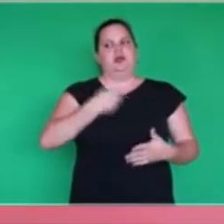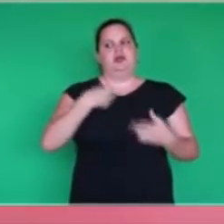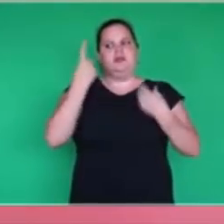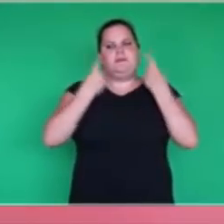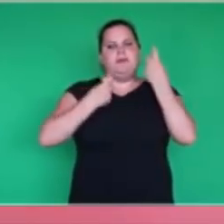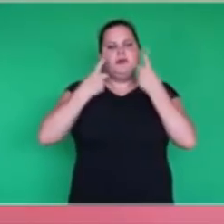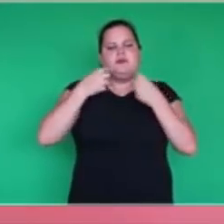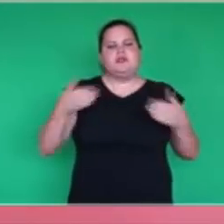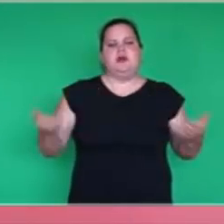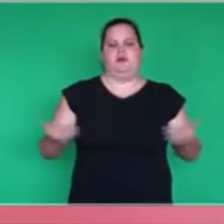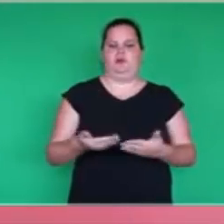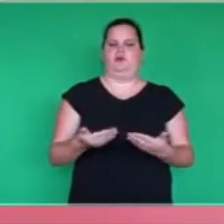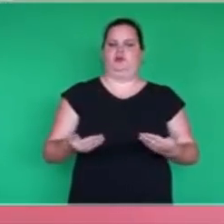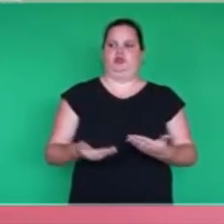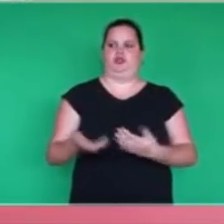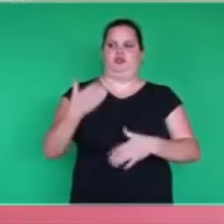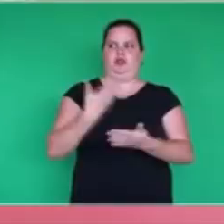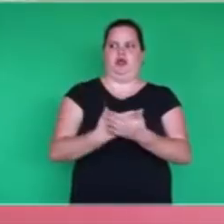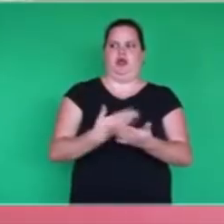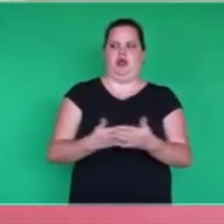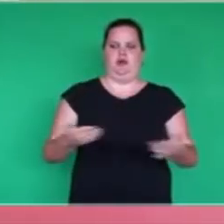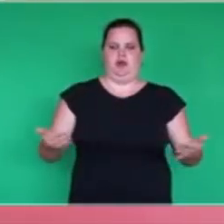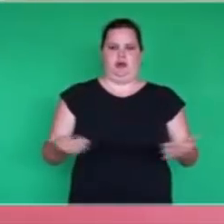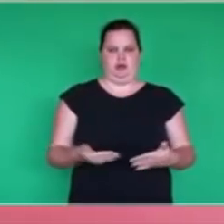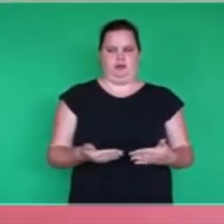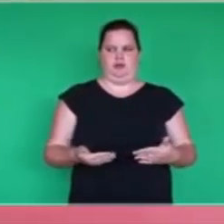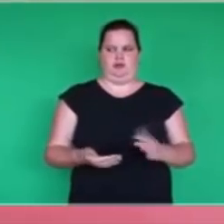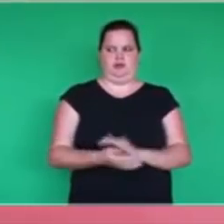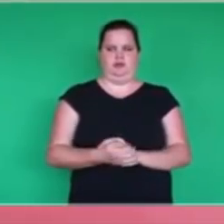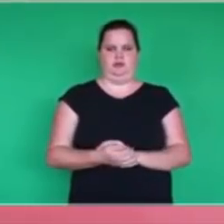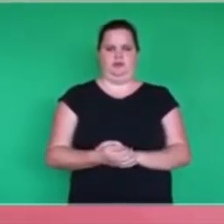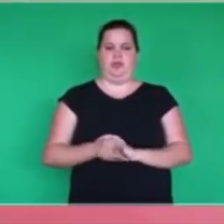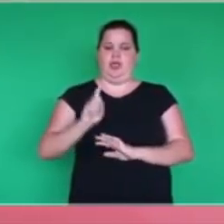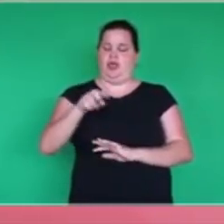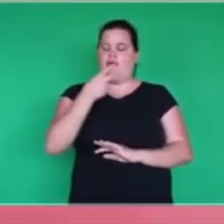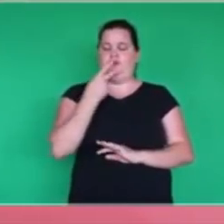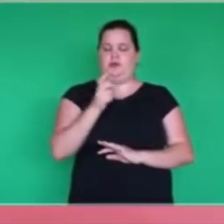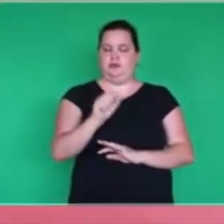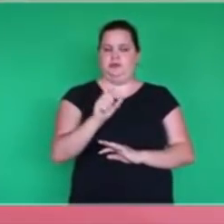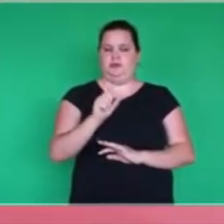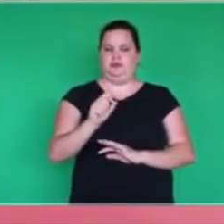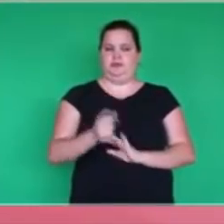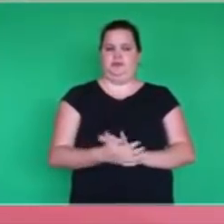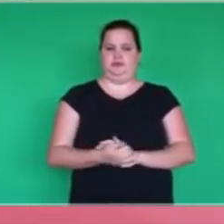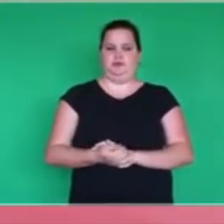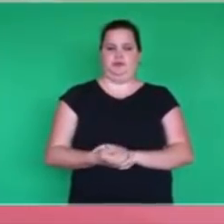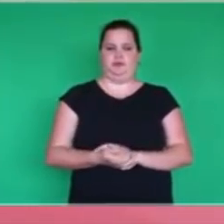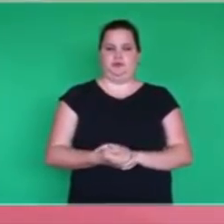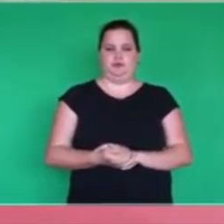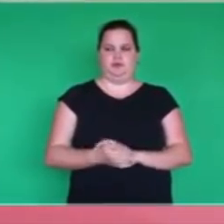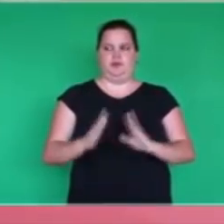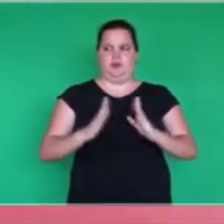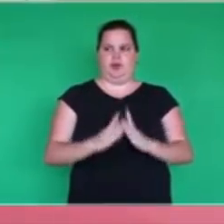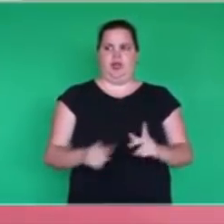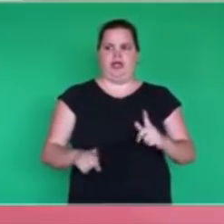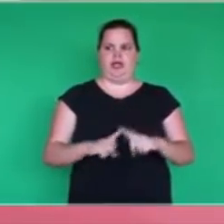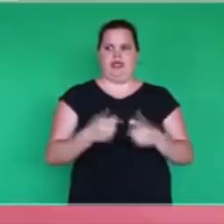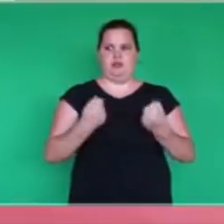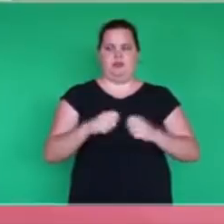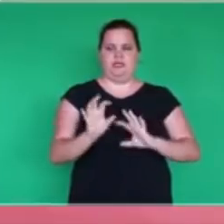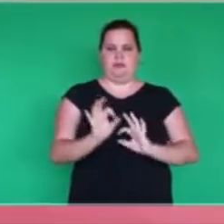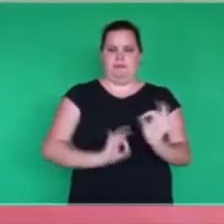hoje, nessa aula que vamos trazer para os irmãos? É dizer o seguinte: a igreja tem que se